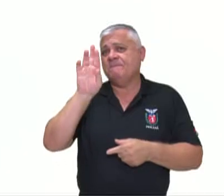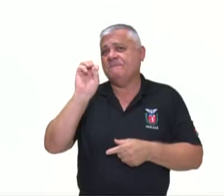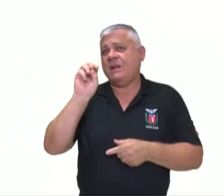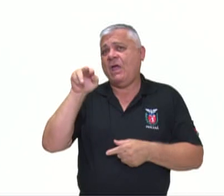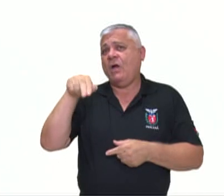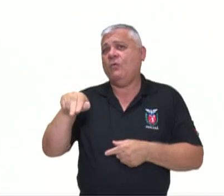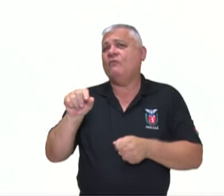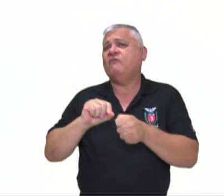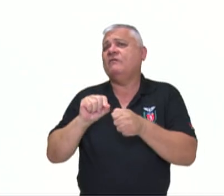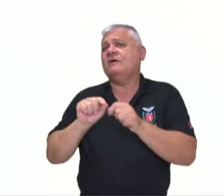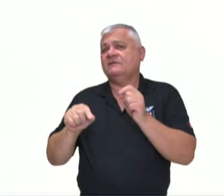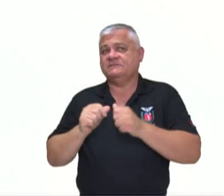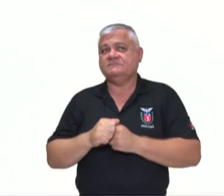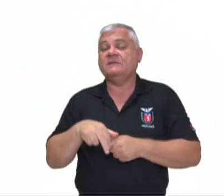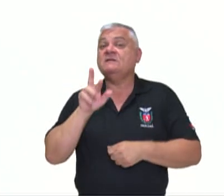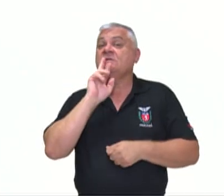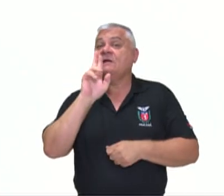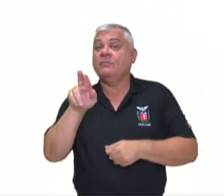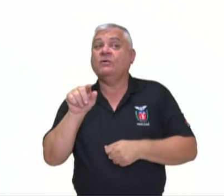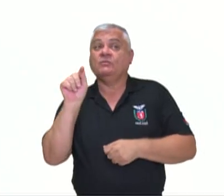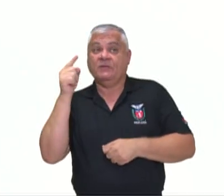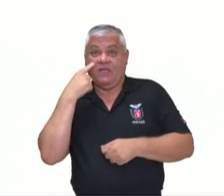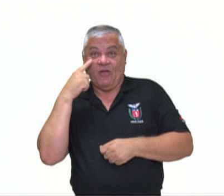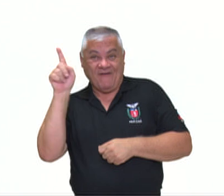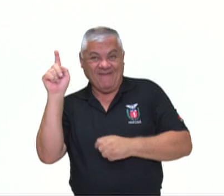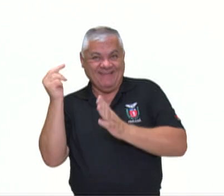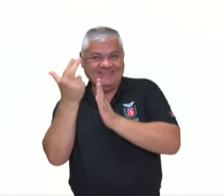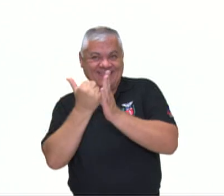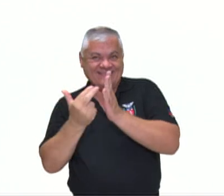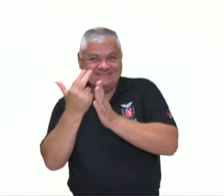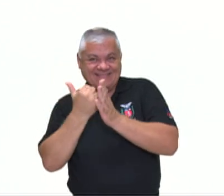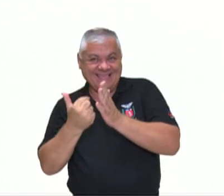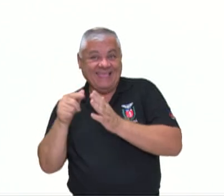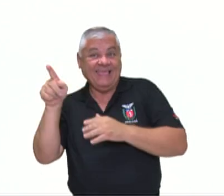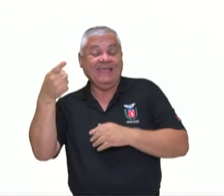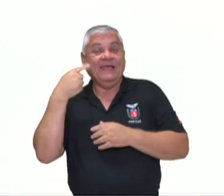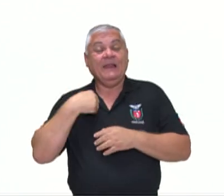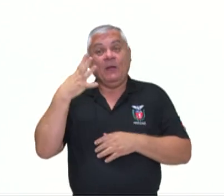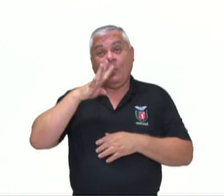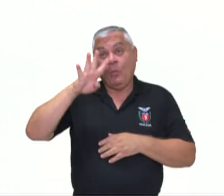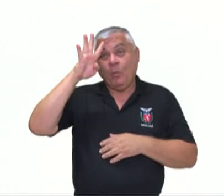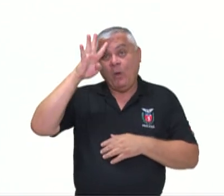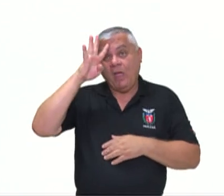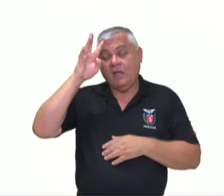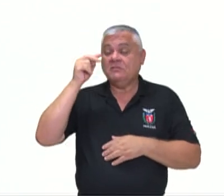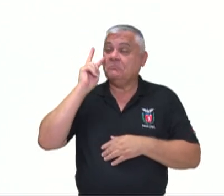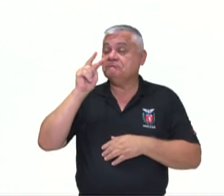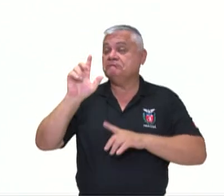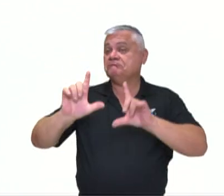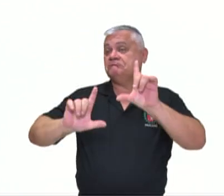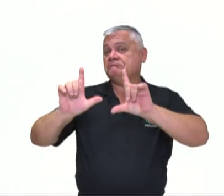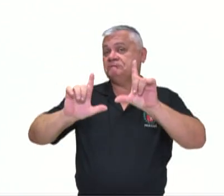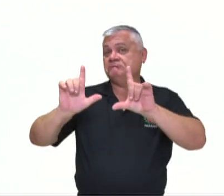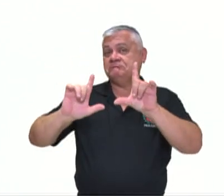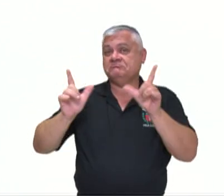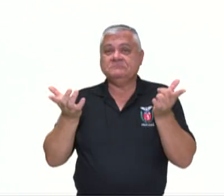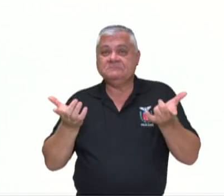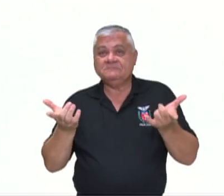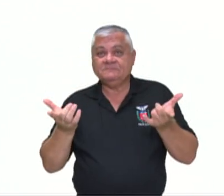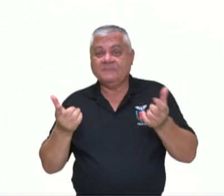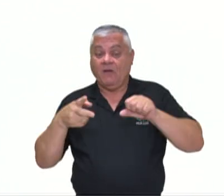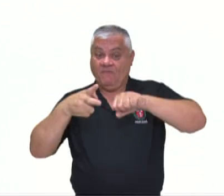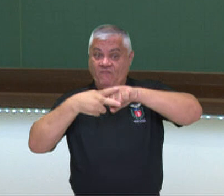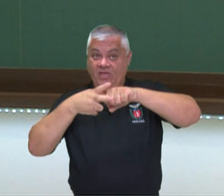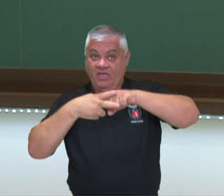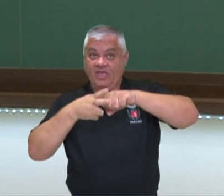possível resposta que nós temos aqui é on Wednesdays, he watches TV. Lembrando que o verbo em questão